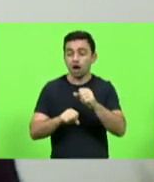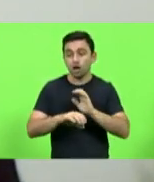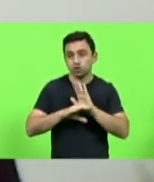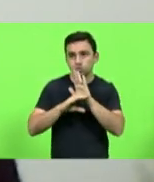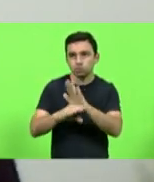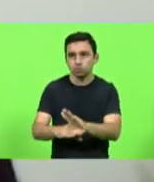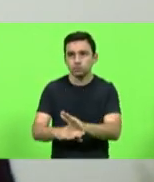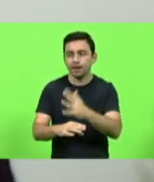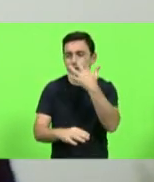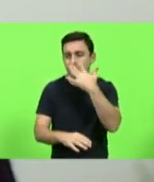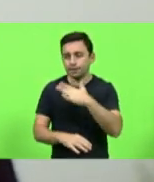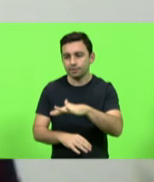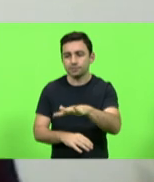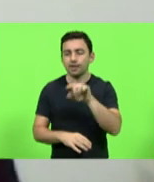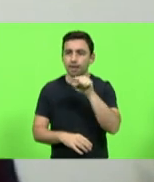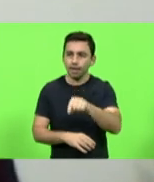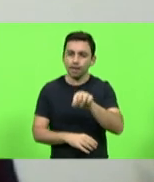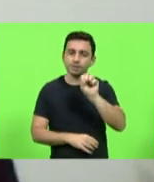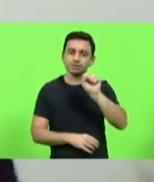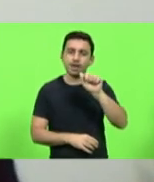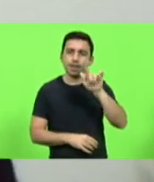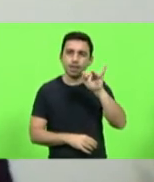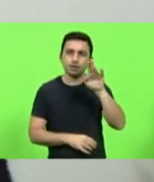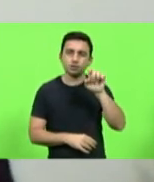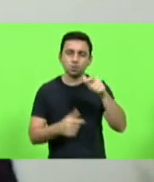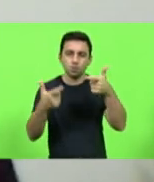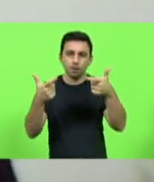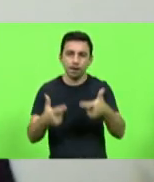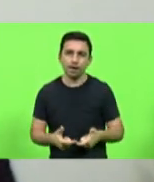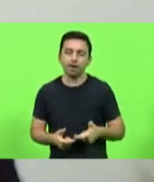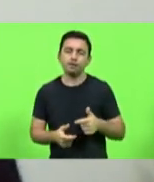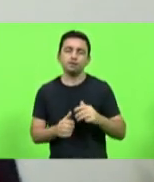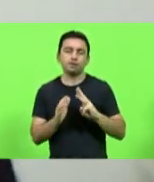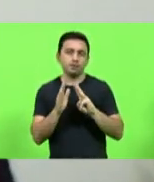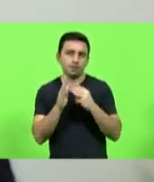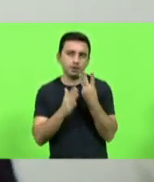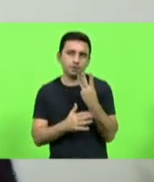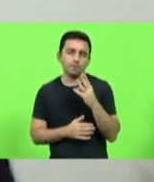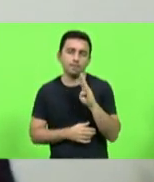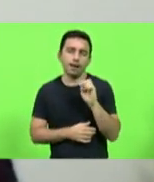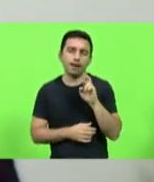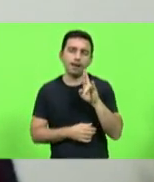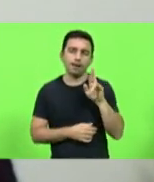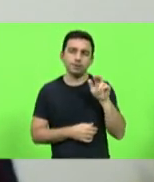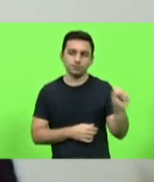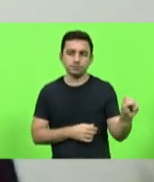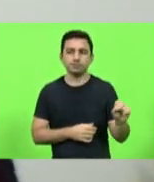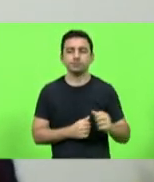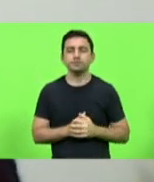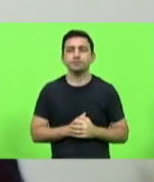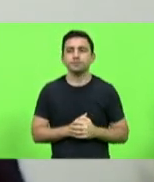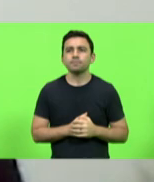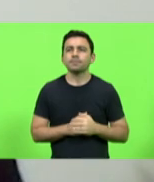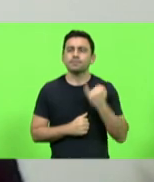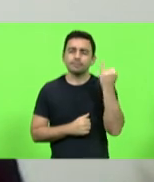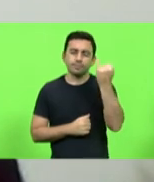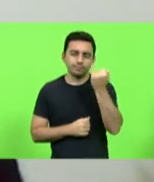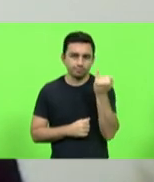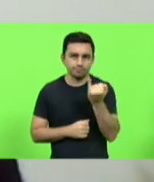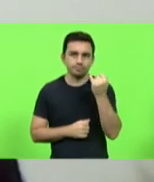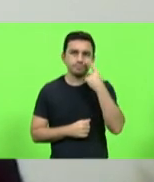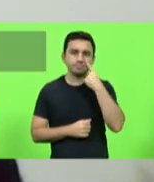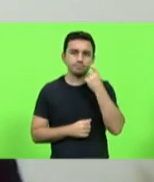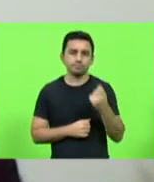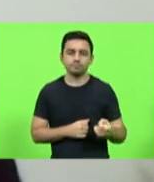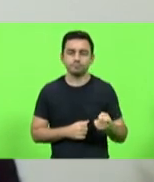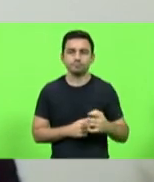A Salete, que é de Três Barras. Olha que fala também muito interessante, né? E a